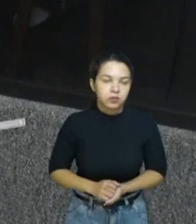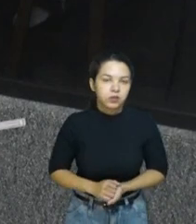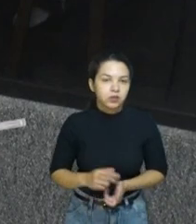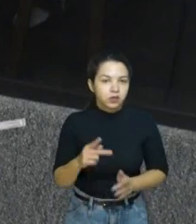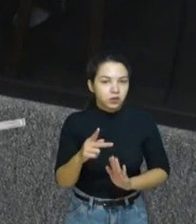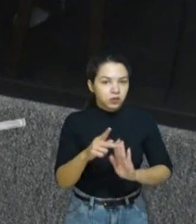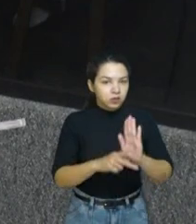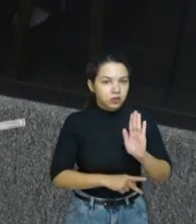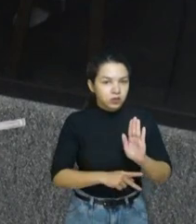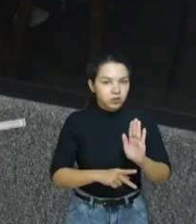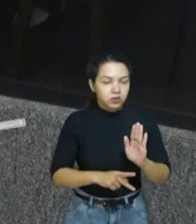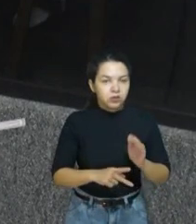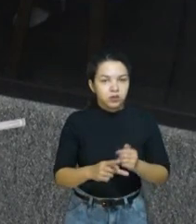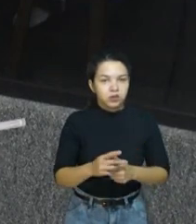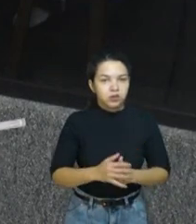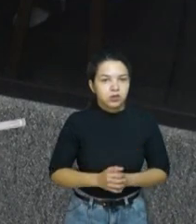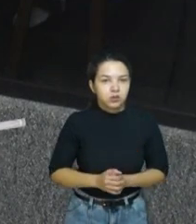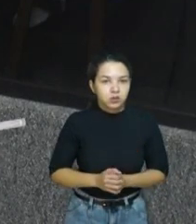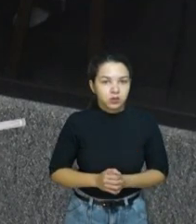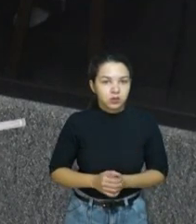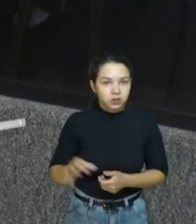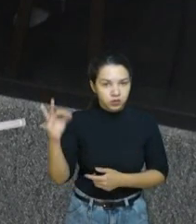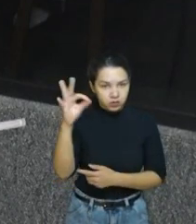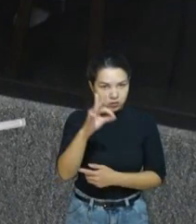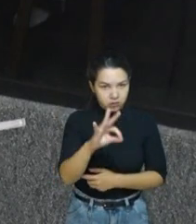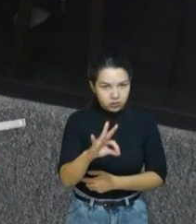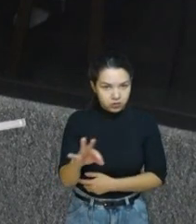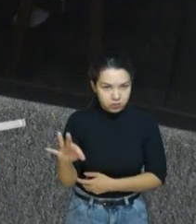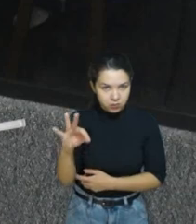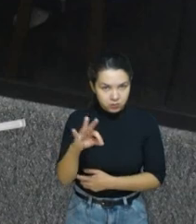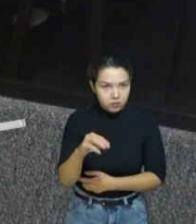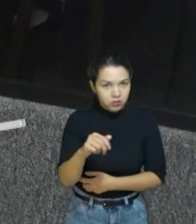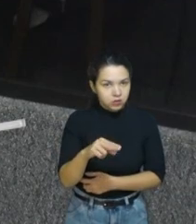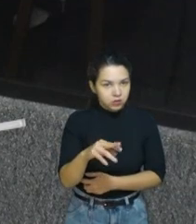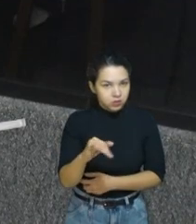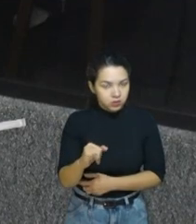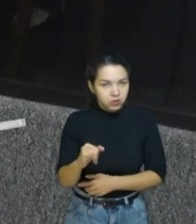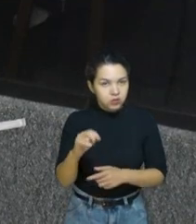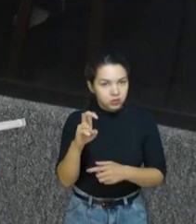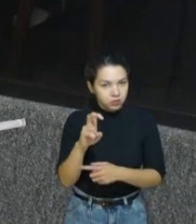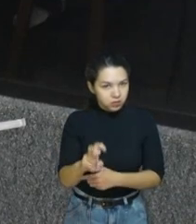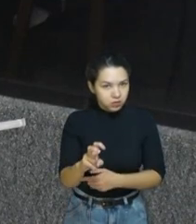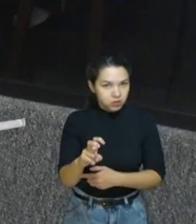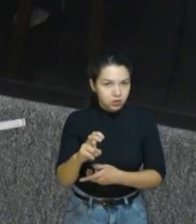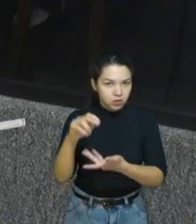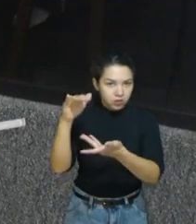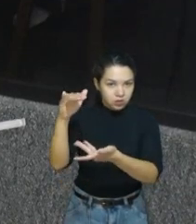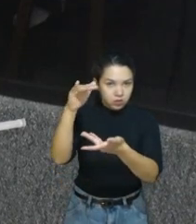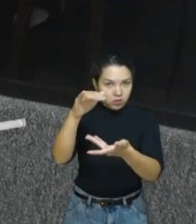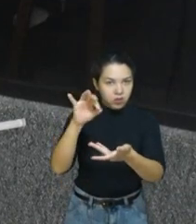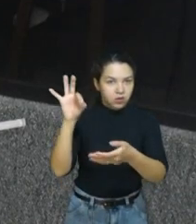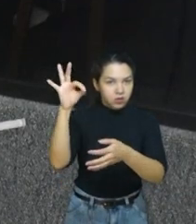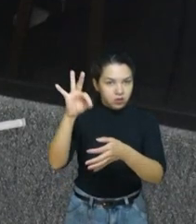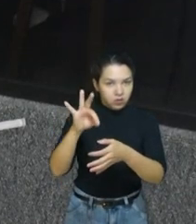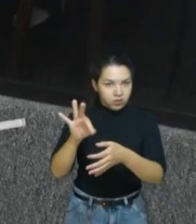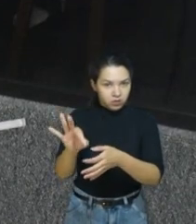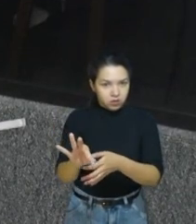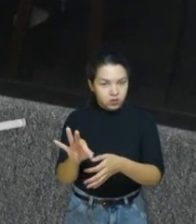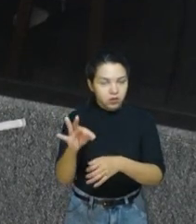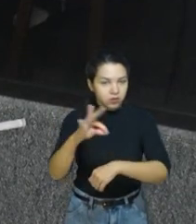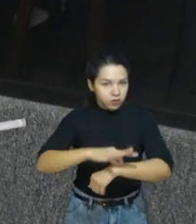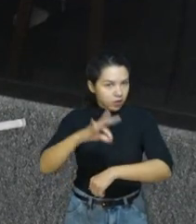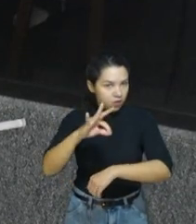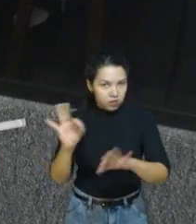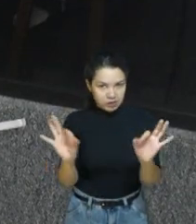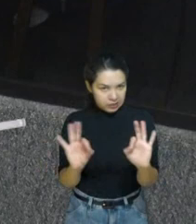O projeto Abelhas Nativas é um projeto que prevê a instalação de 5 colmeias de abelhas sem ferrão na